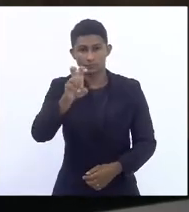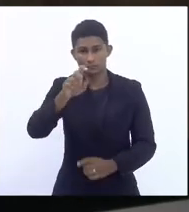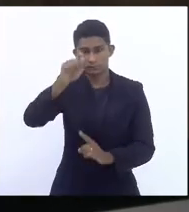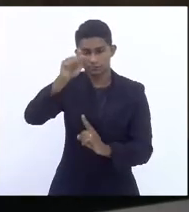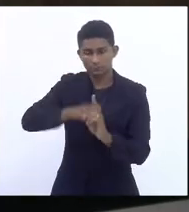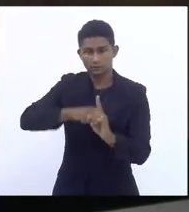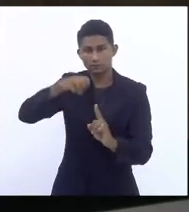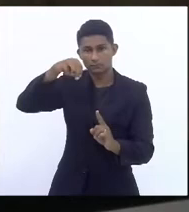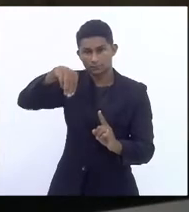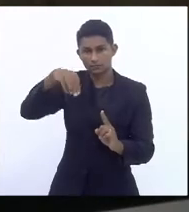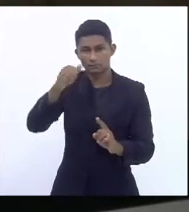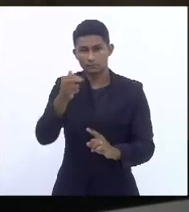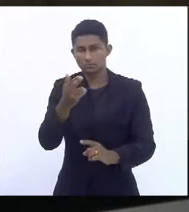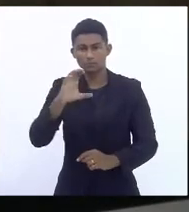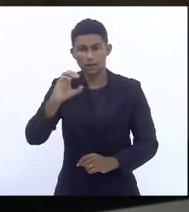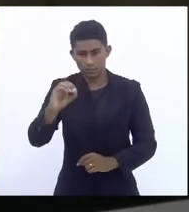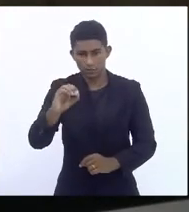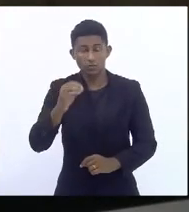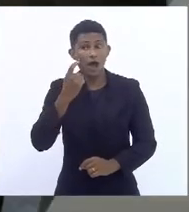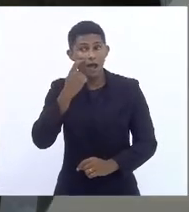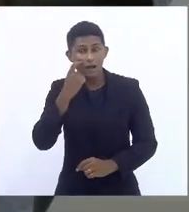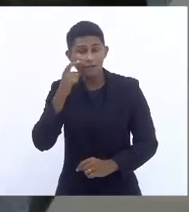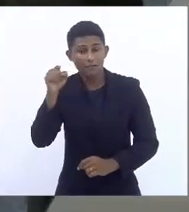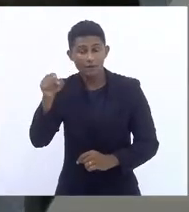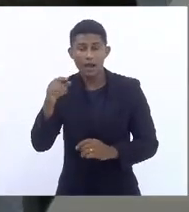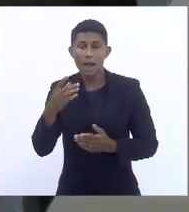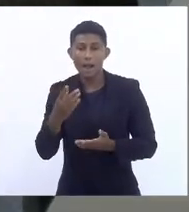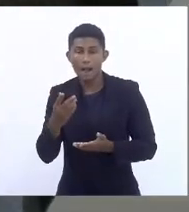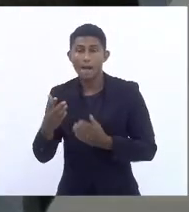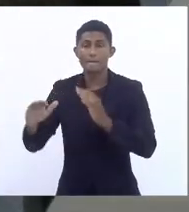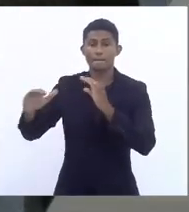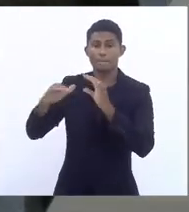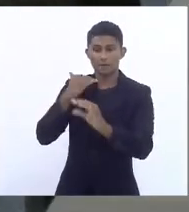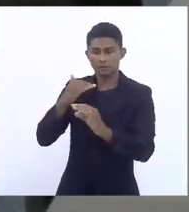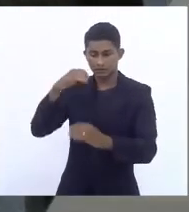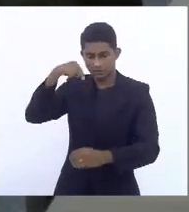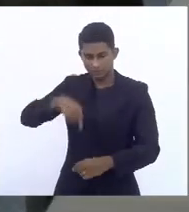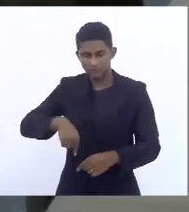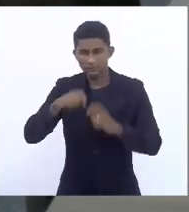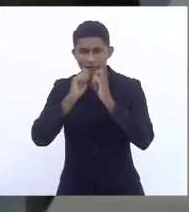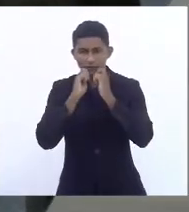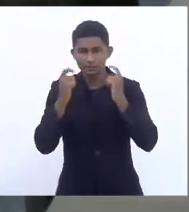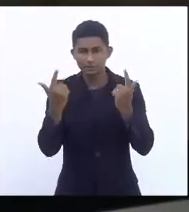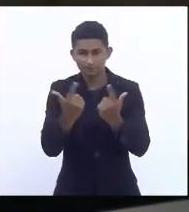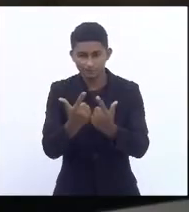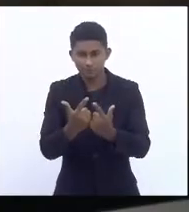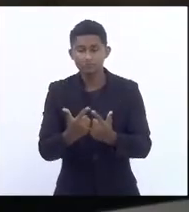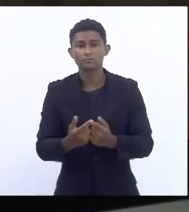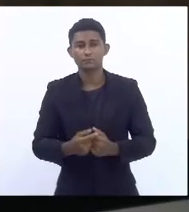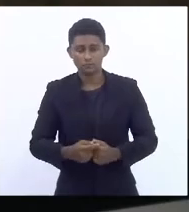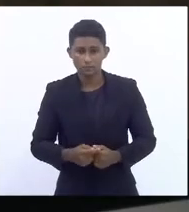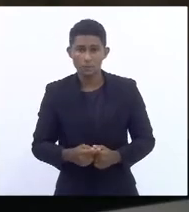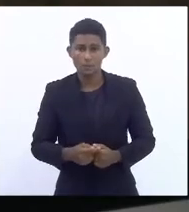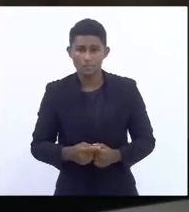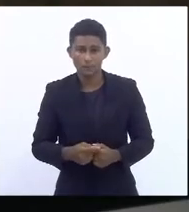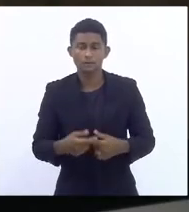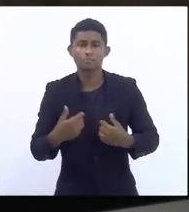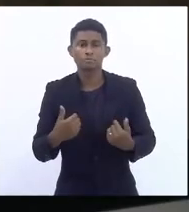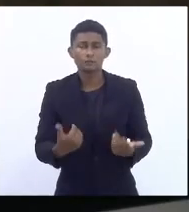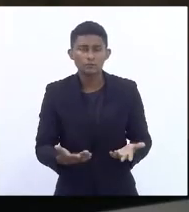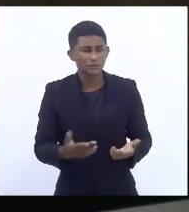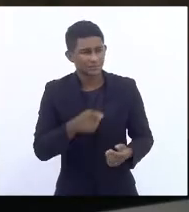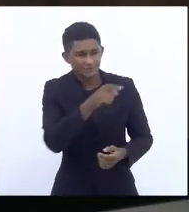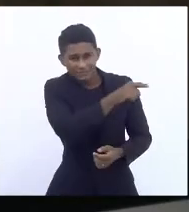ano, essa mensagem chegue a essa Casa Legislativa, atendendo a todas